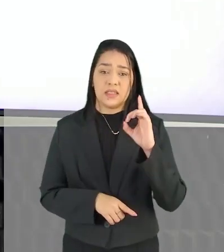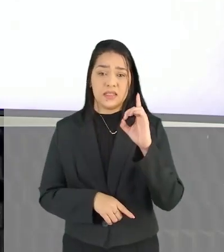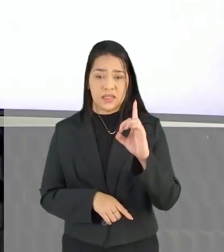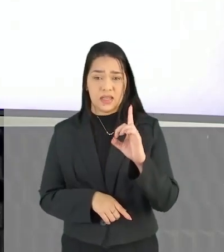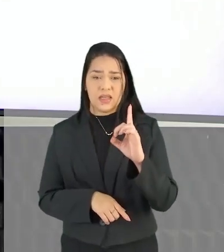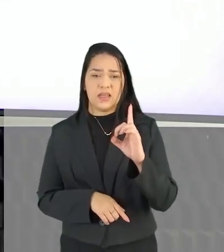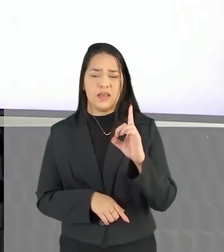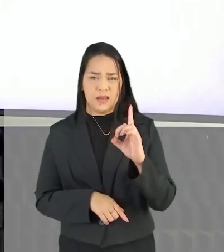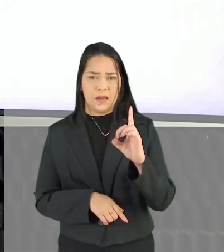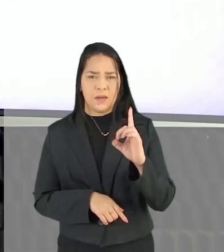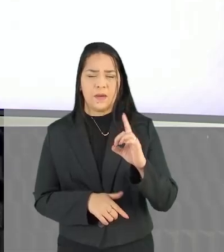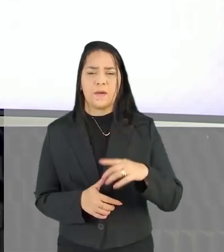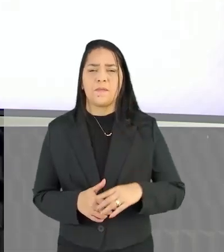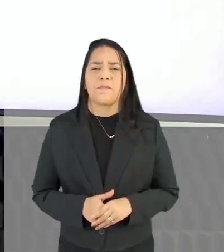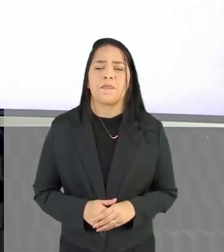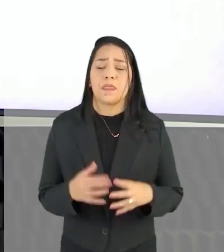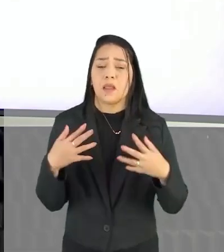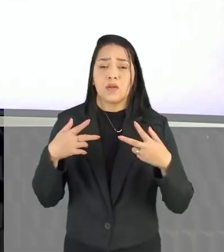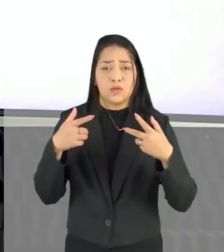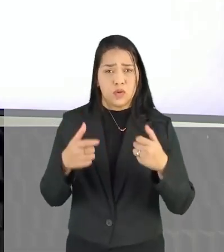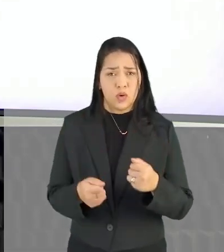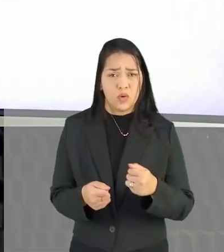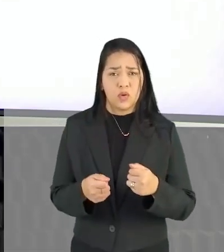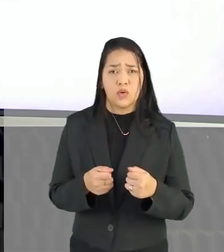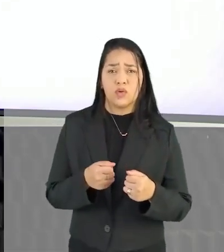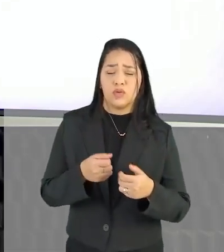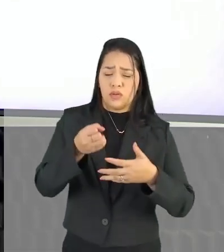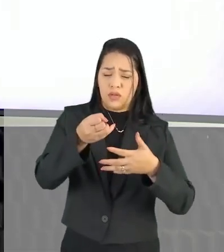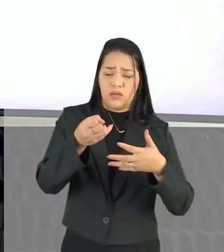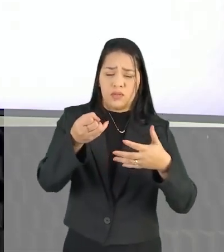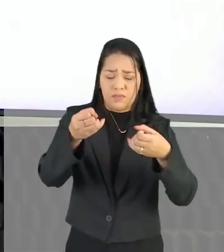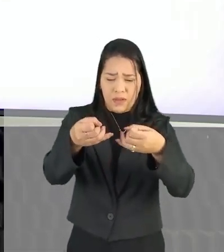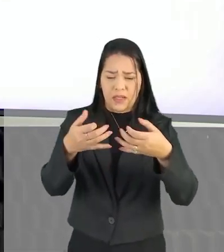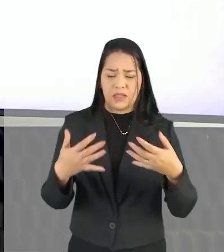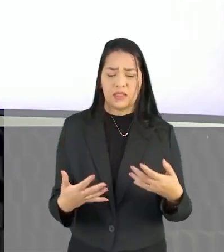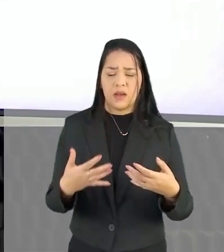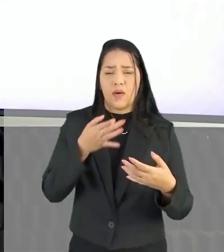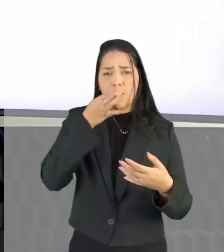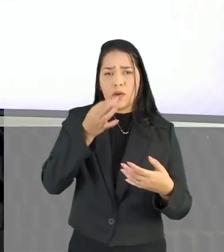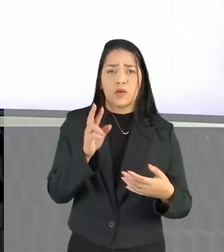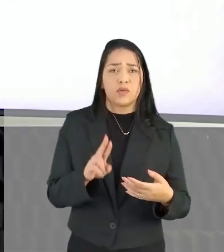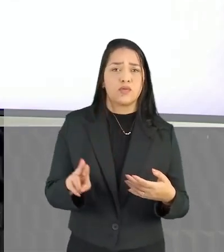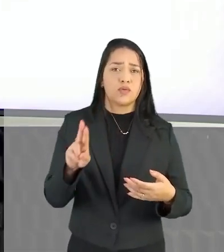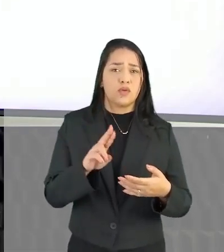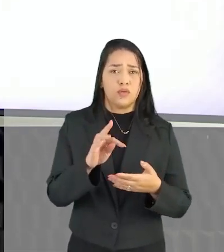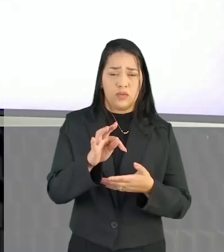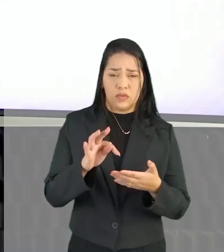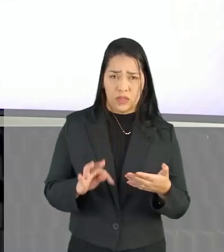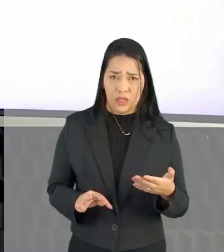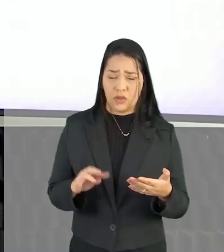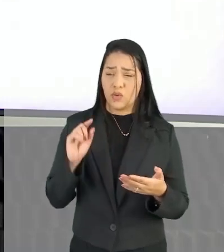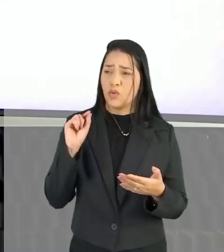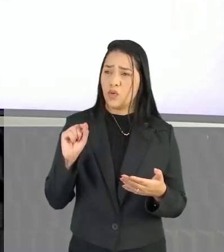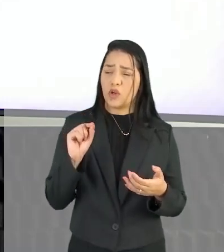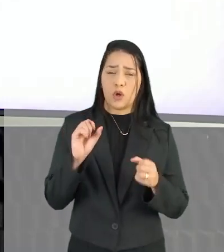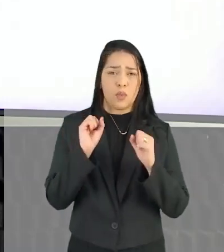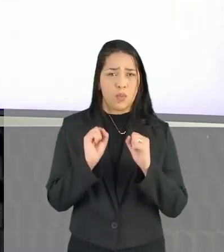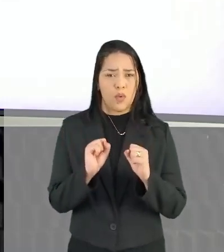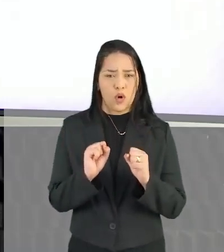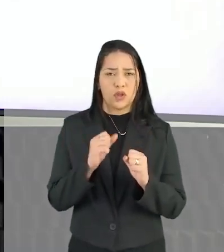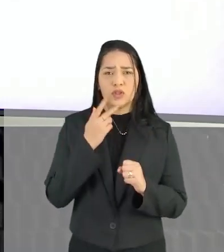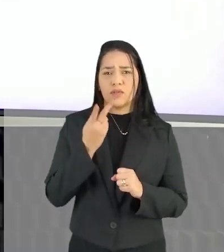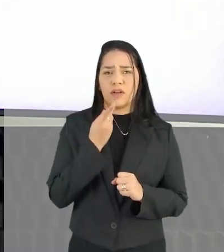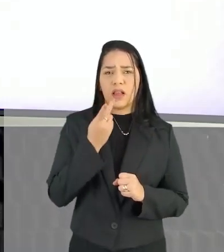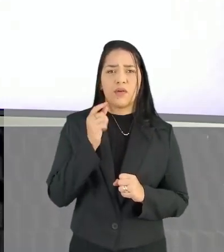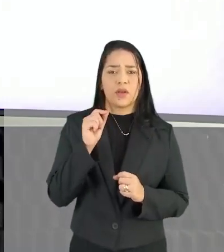D, né? Ou seja, todo o procedimento argumentativo que o autor utilizou no texto, dá para a gente inferir